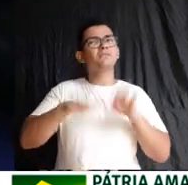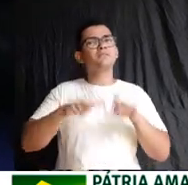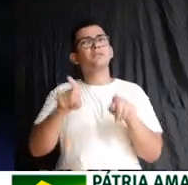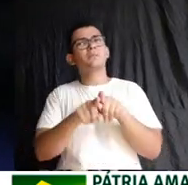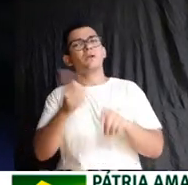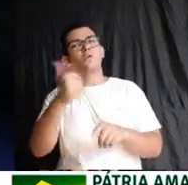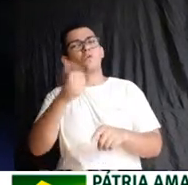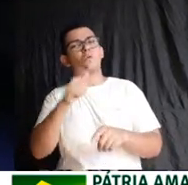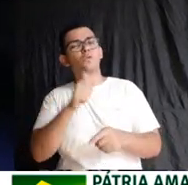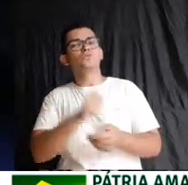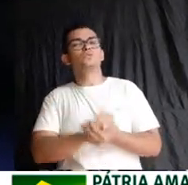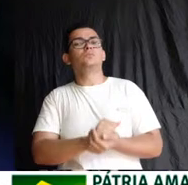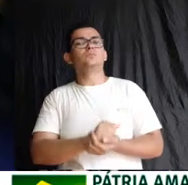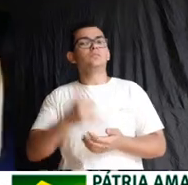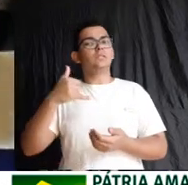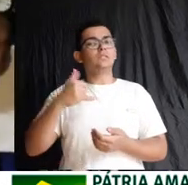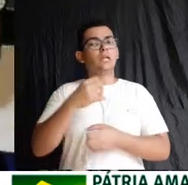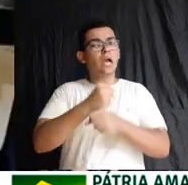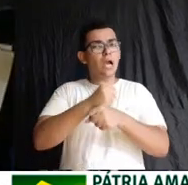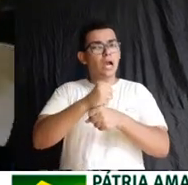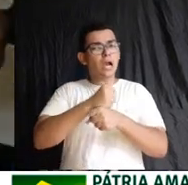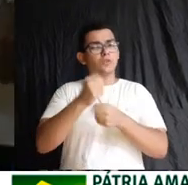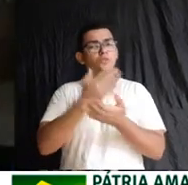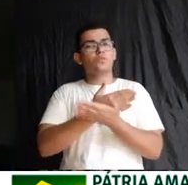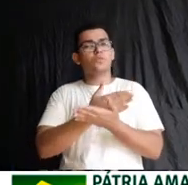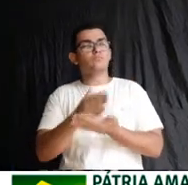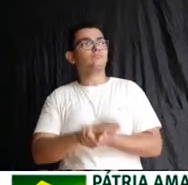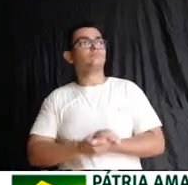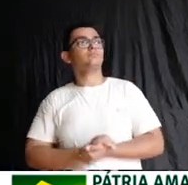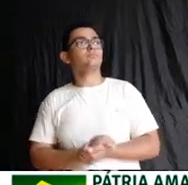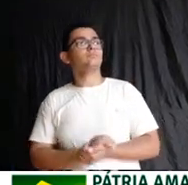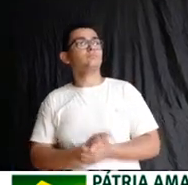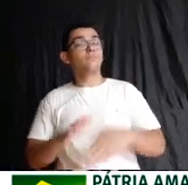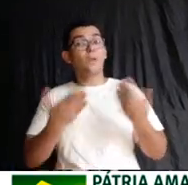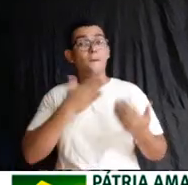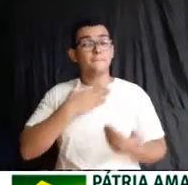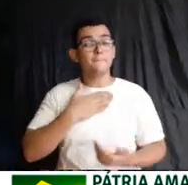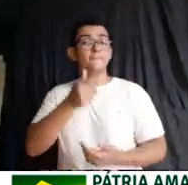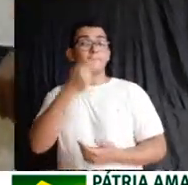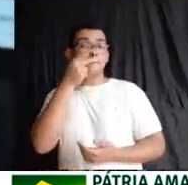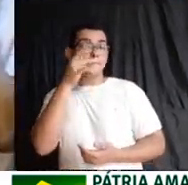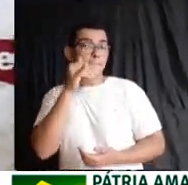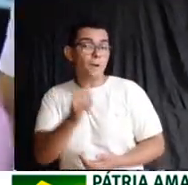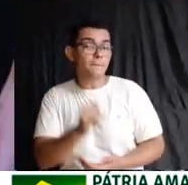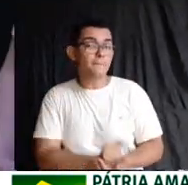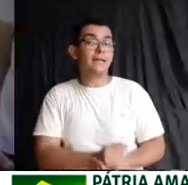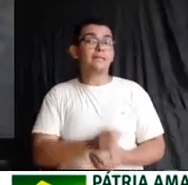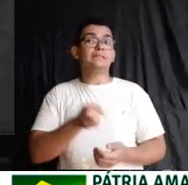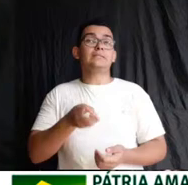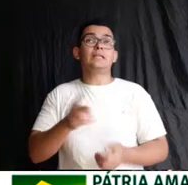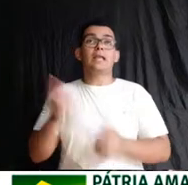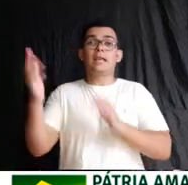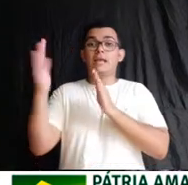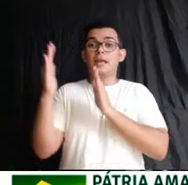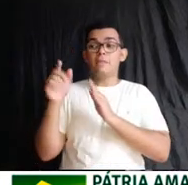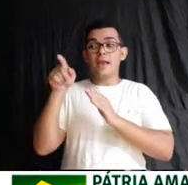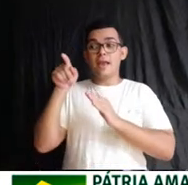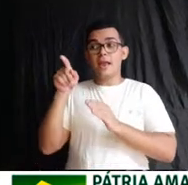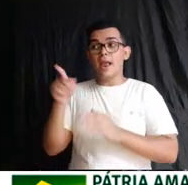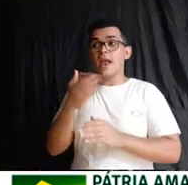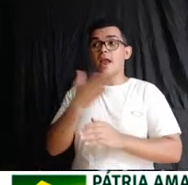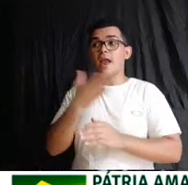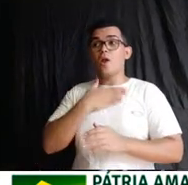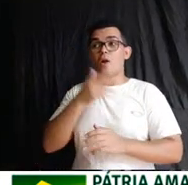13. E quem apresentou a música para você? Rapaz, meu pai é o grande incentivador. Sempre foi, sempre comprou meu primeiro violão.